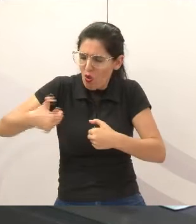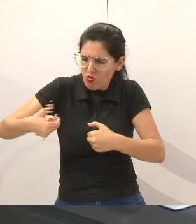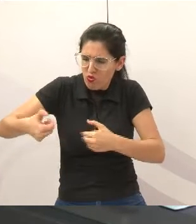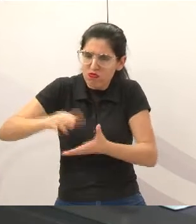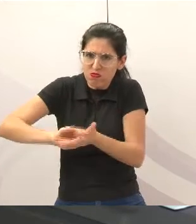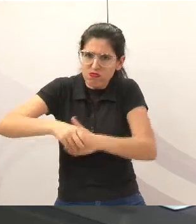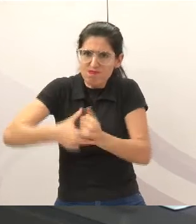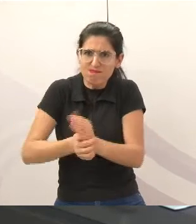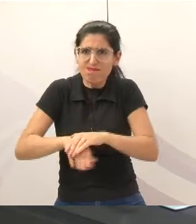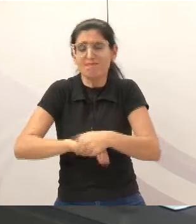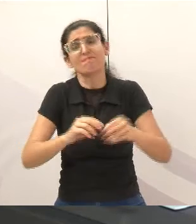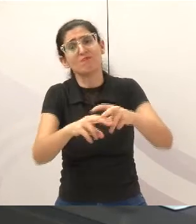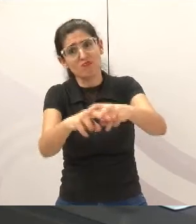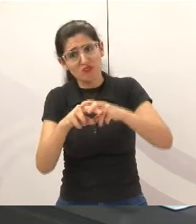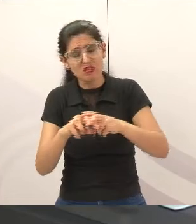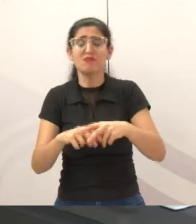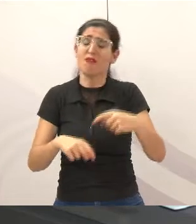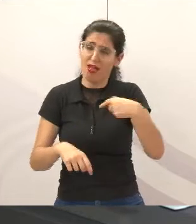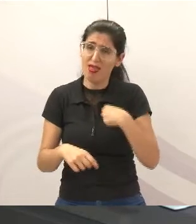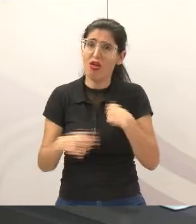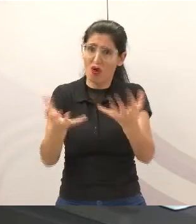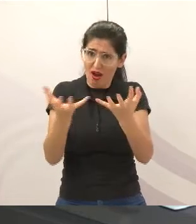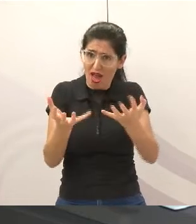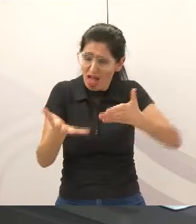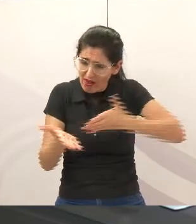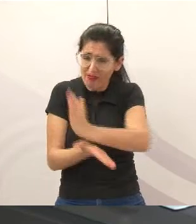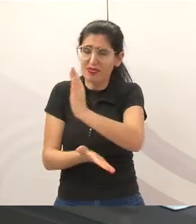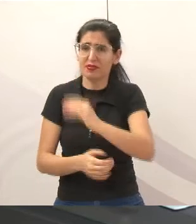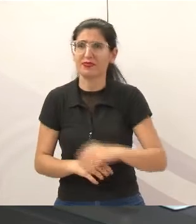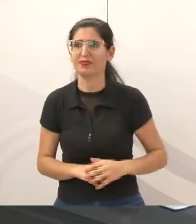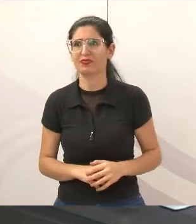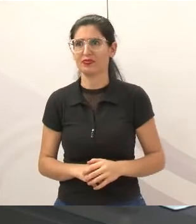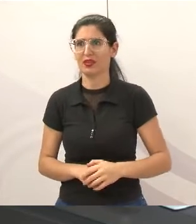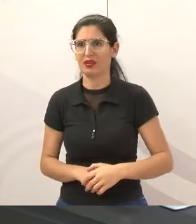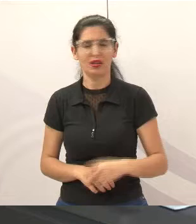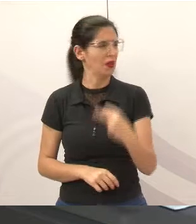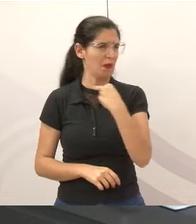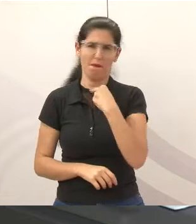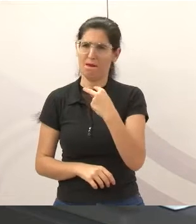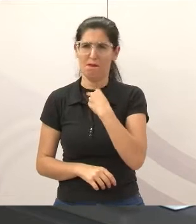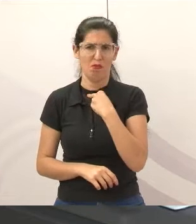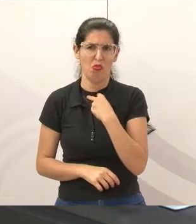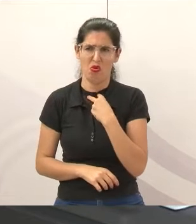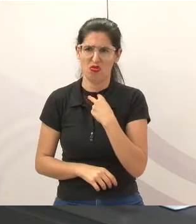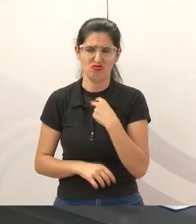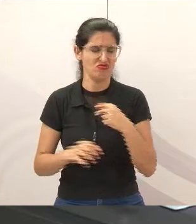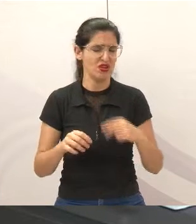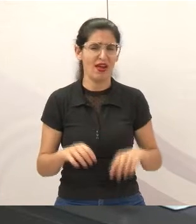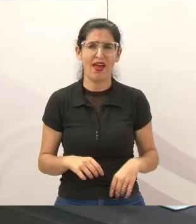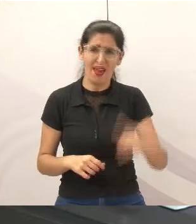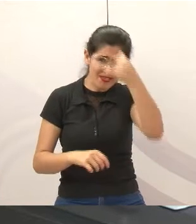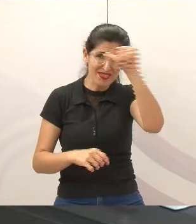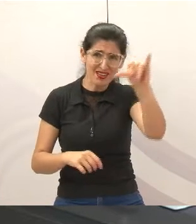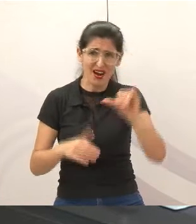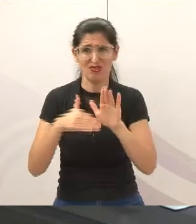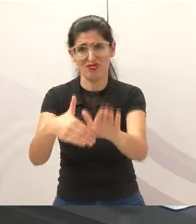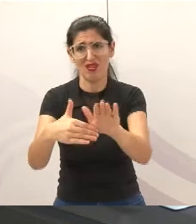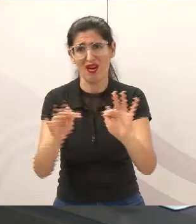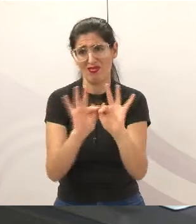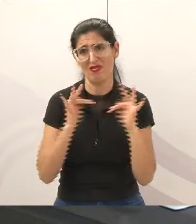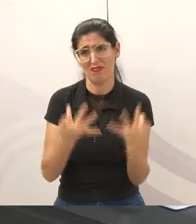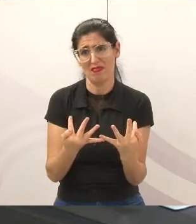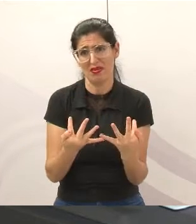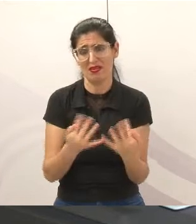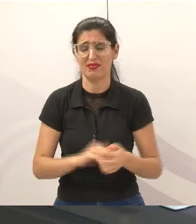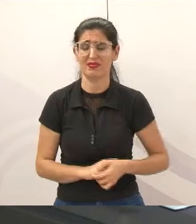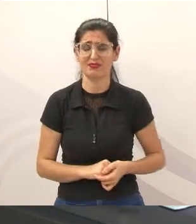sou favorável. Agora, não adianta querer cercear as famílias num momento tão difícil que as famílias estão enfrentando e ainda ter que